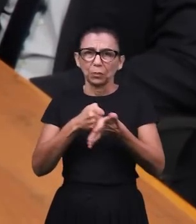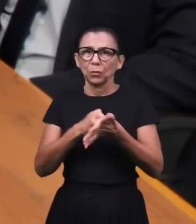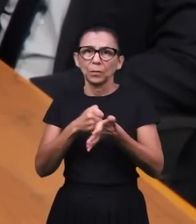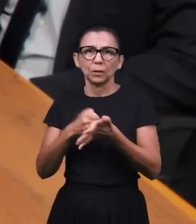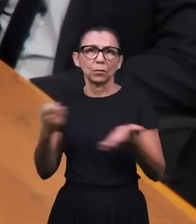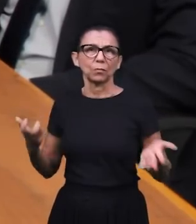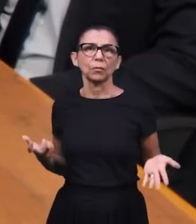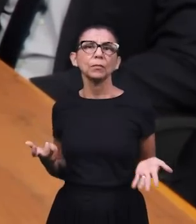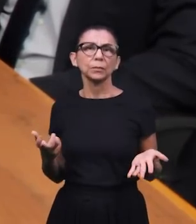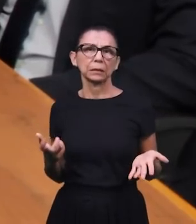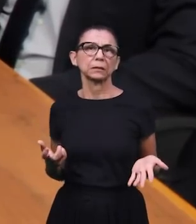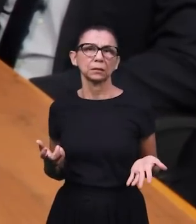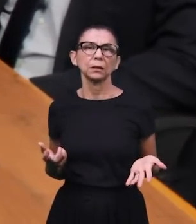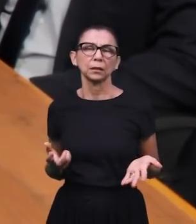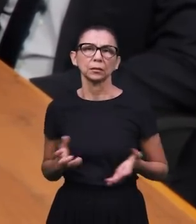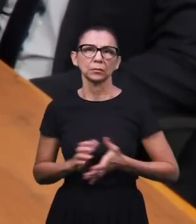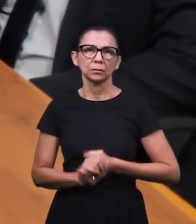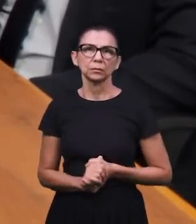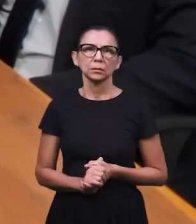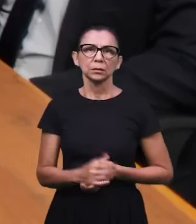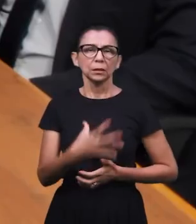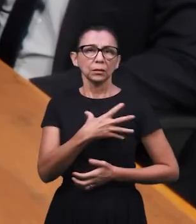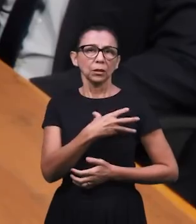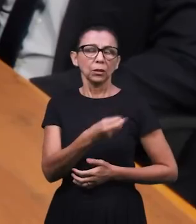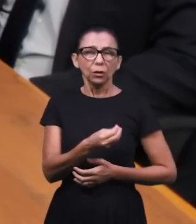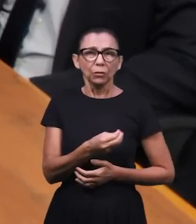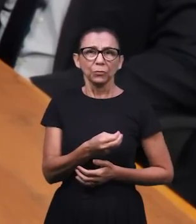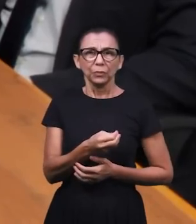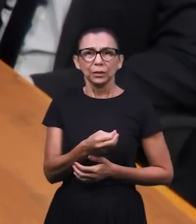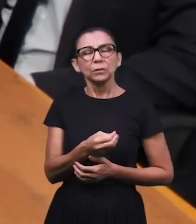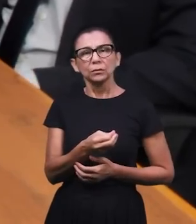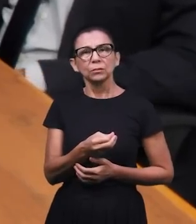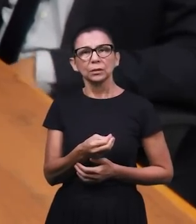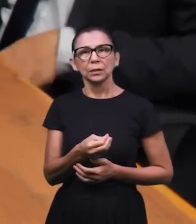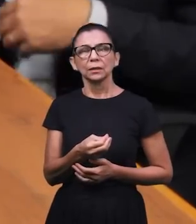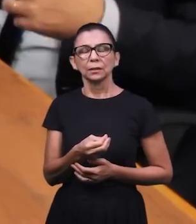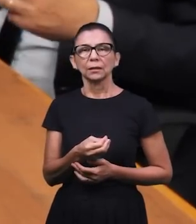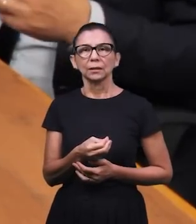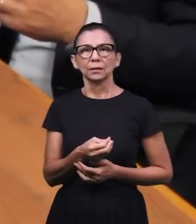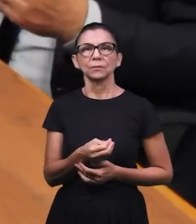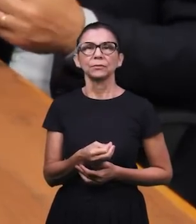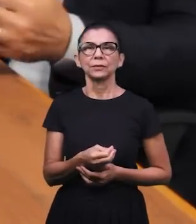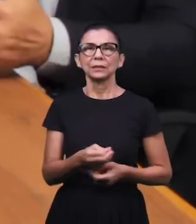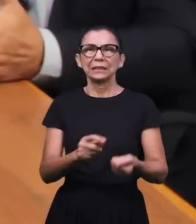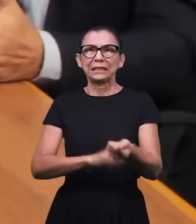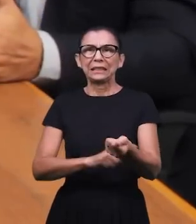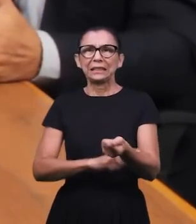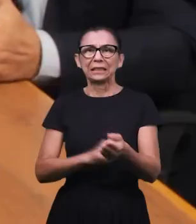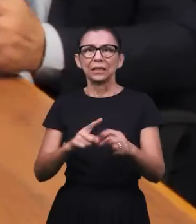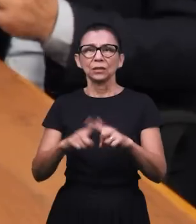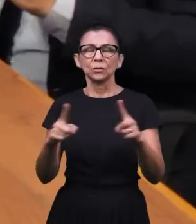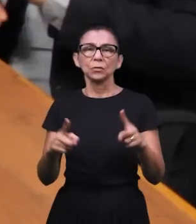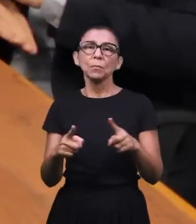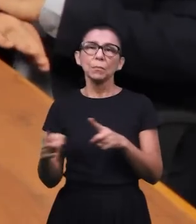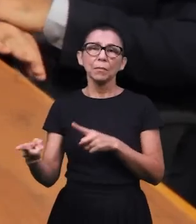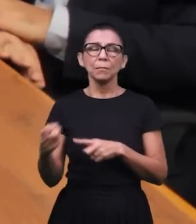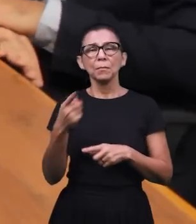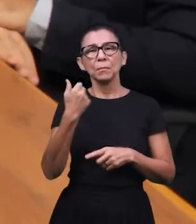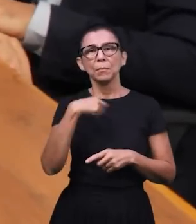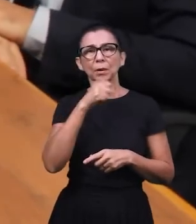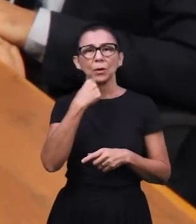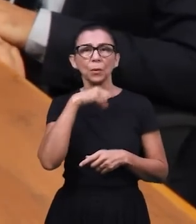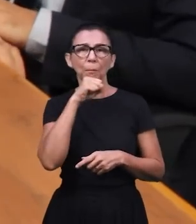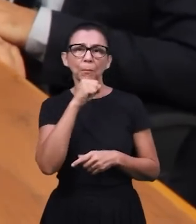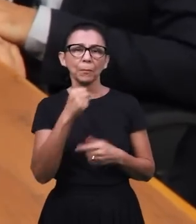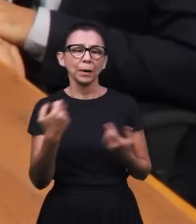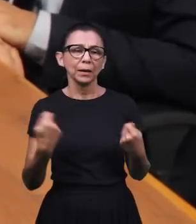que o filho tem que ter uma parte dele mesmo, que o pai não pode ter que... Ele tem que aprender também a gerir suas próprias coisas, né? Exatamente. Isso é